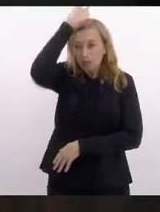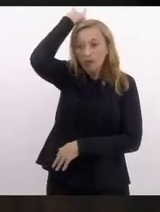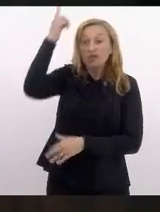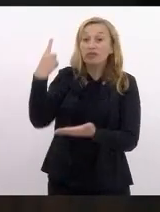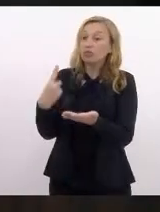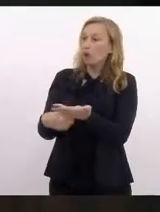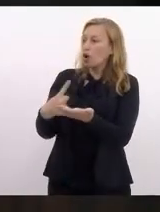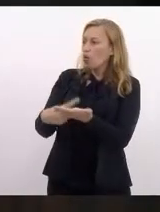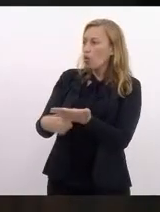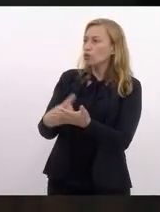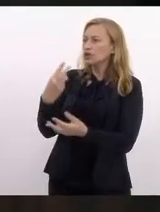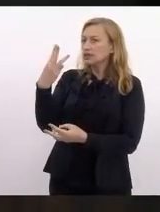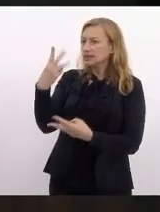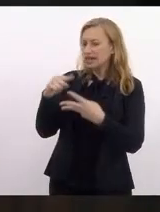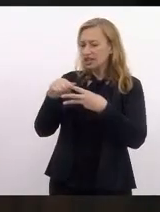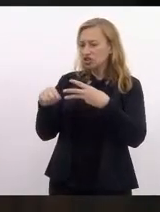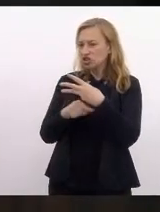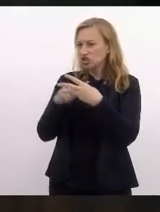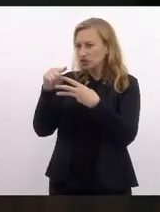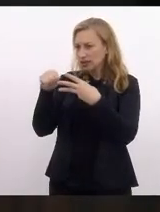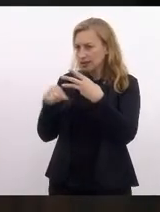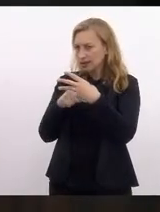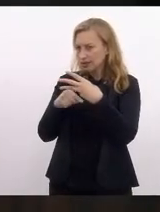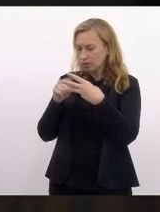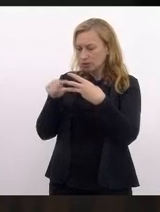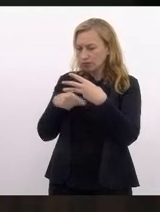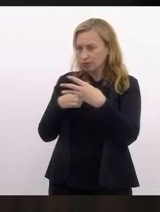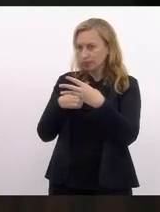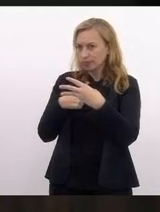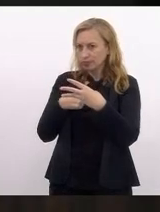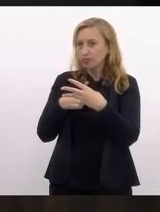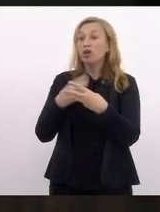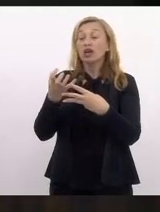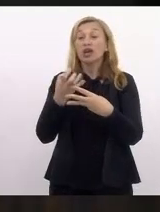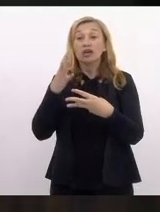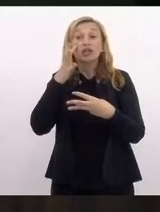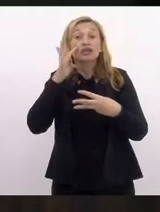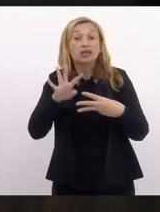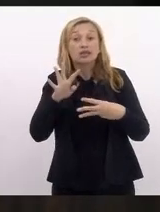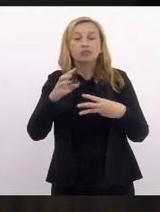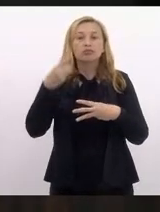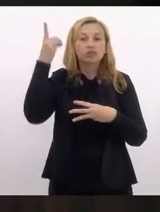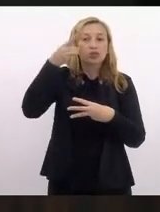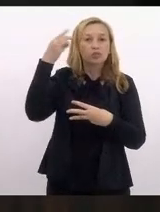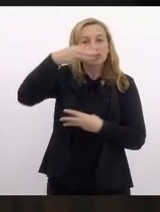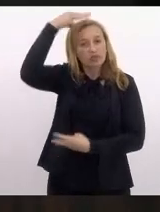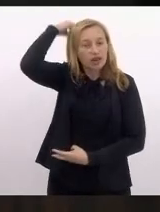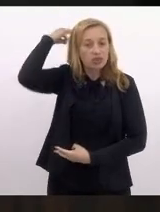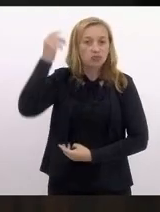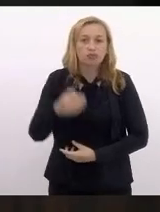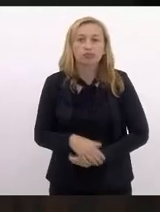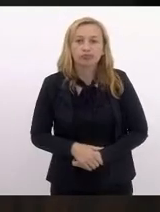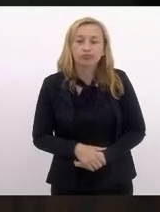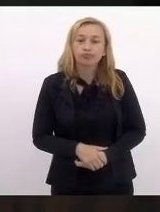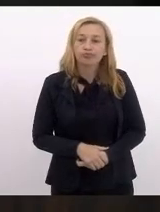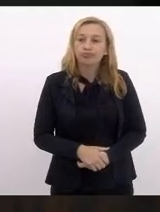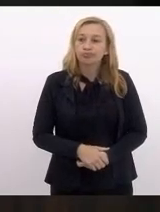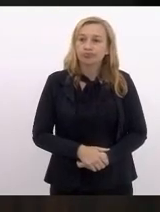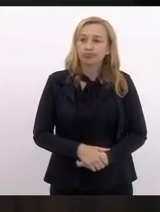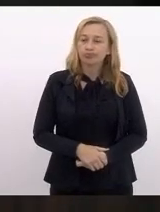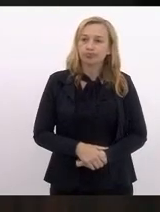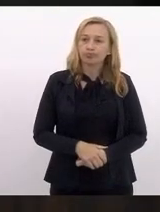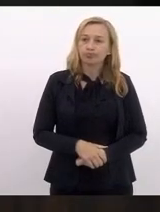e vejo que há três destaques eram chama atenção Deputado Márcio o deputado Márcio